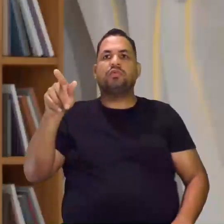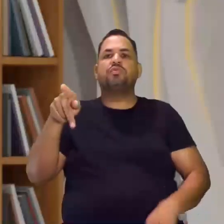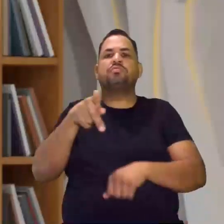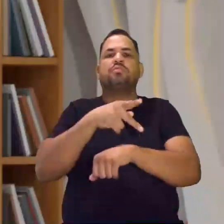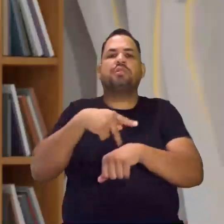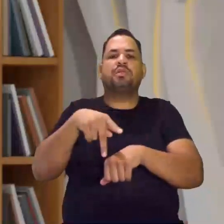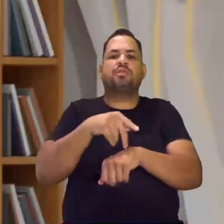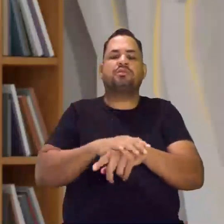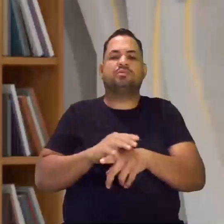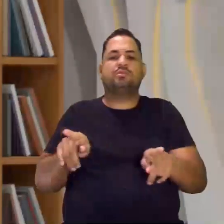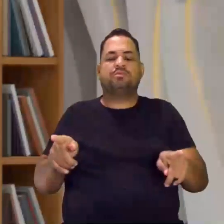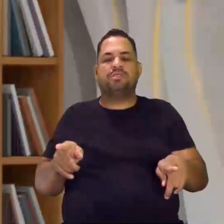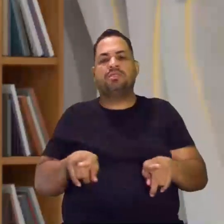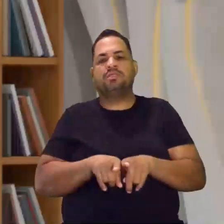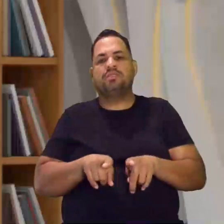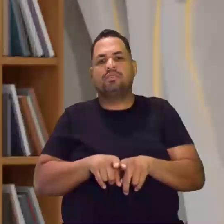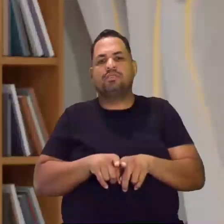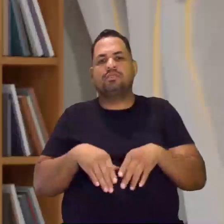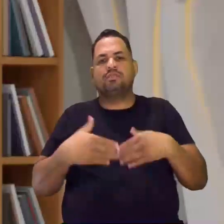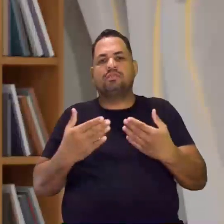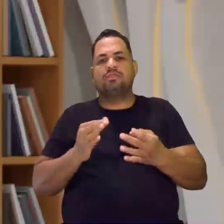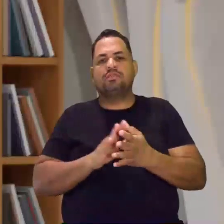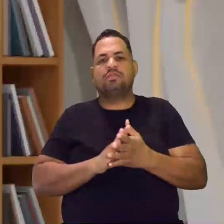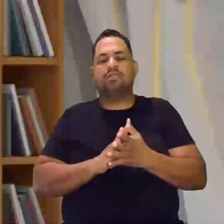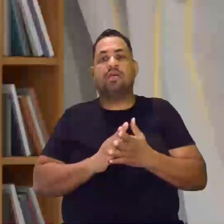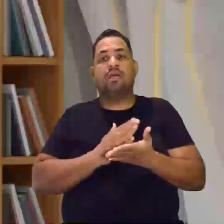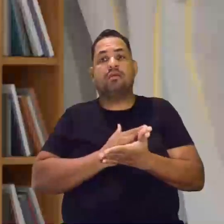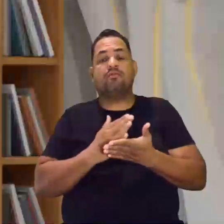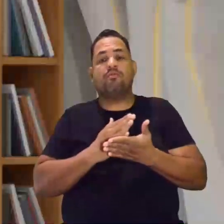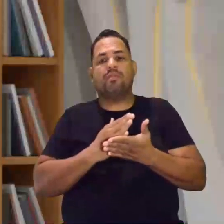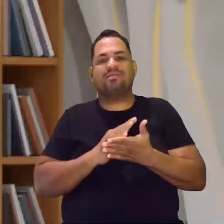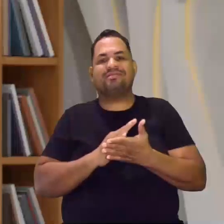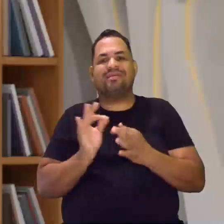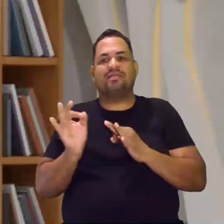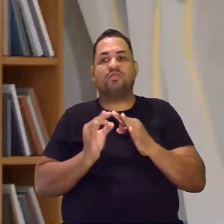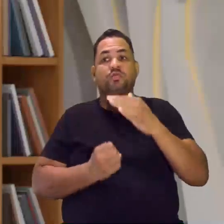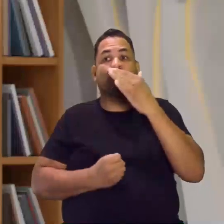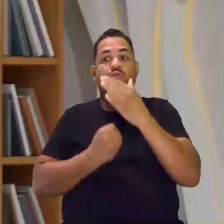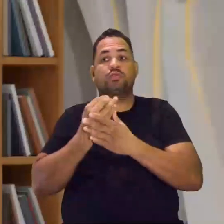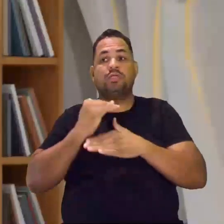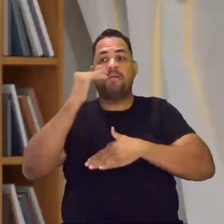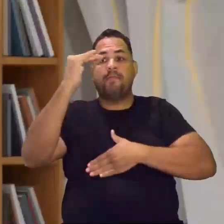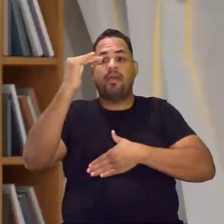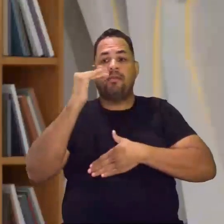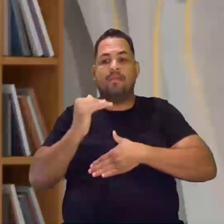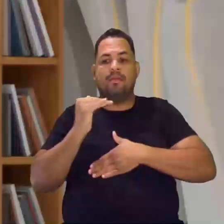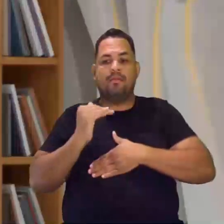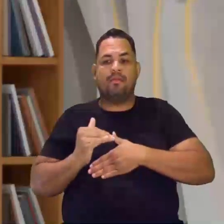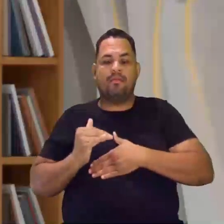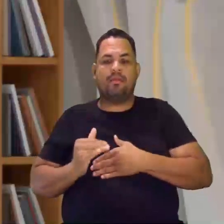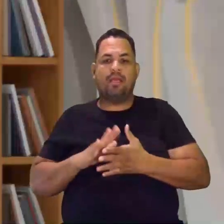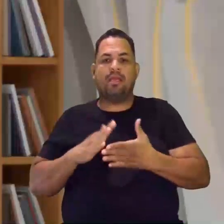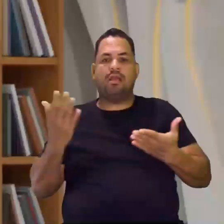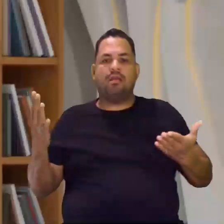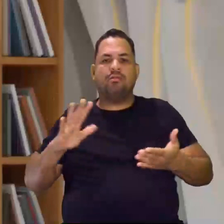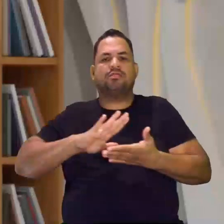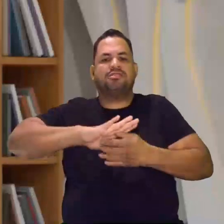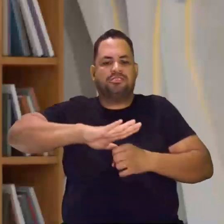e ao inferiorizar, você cria uma hierarquia, né? E aí as discriminações,